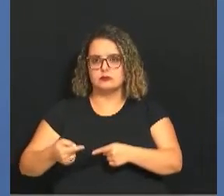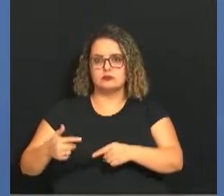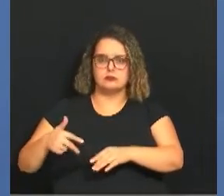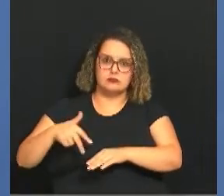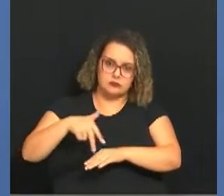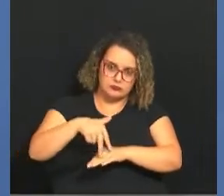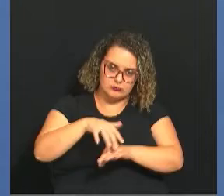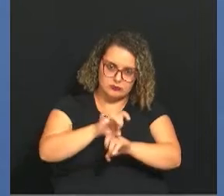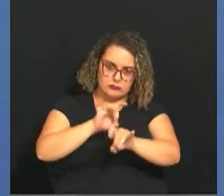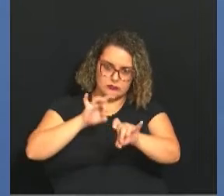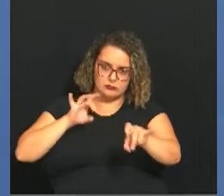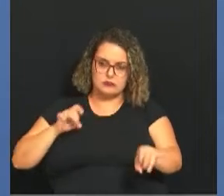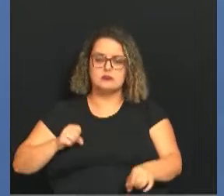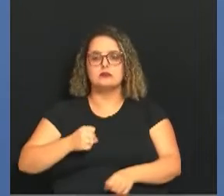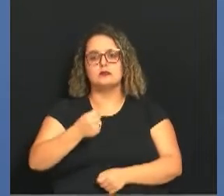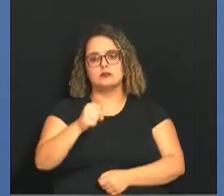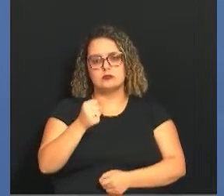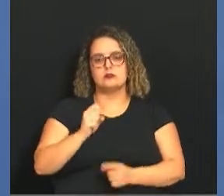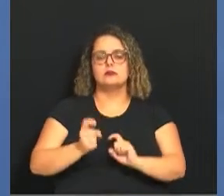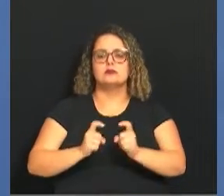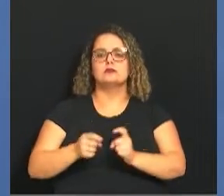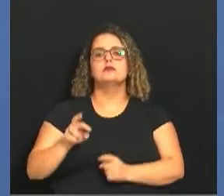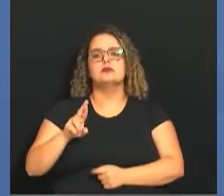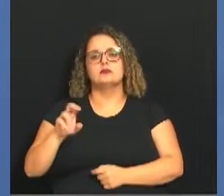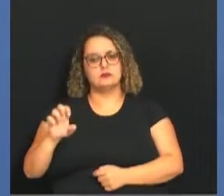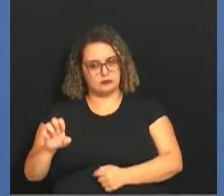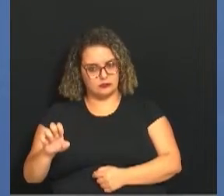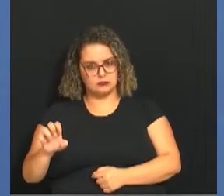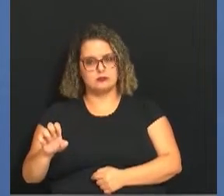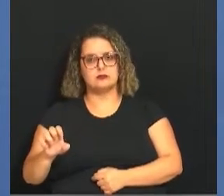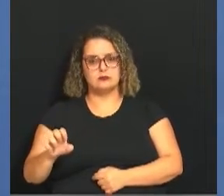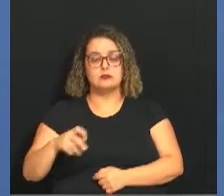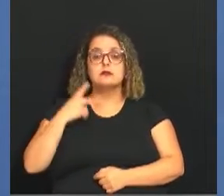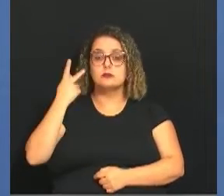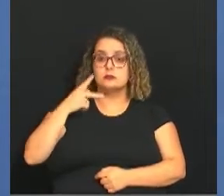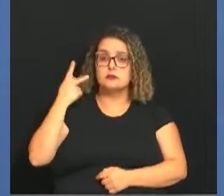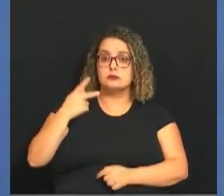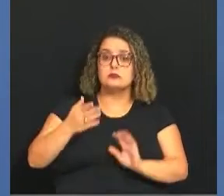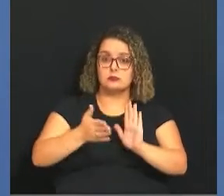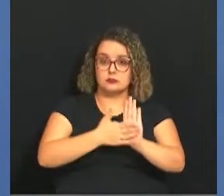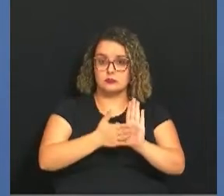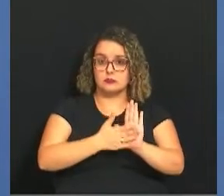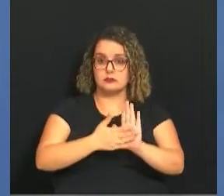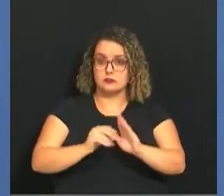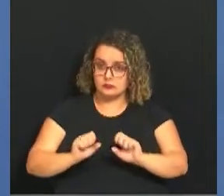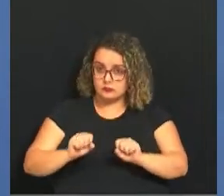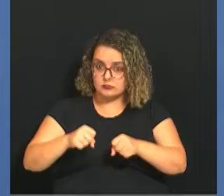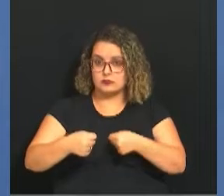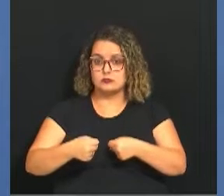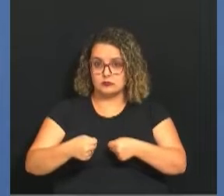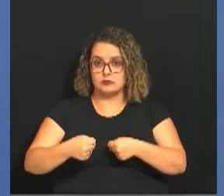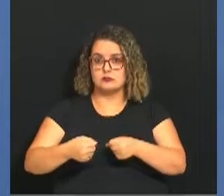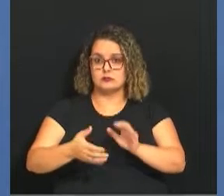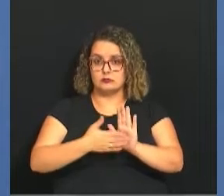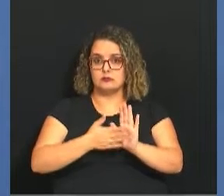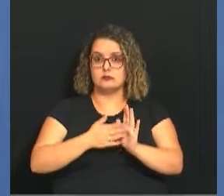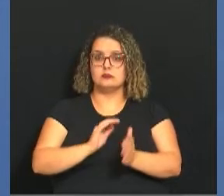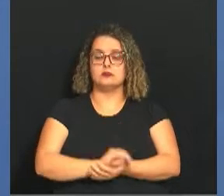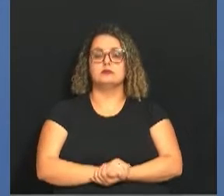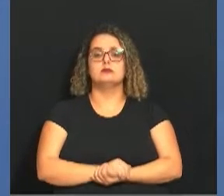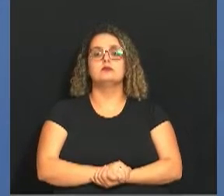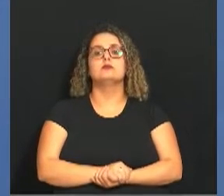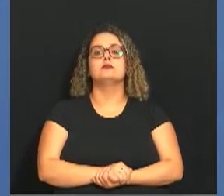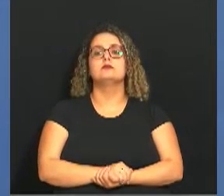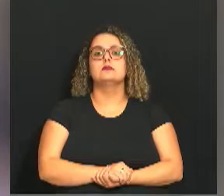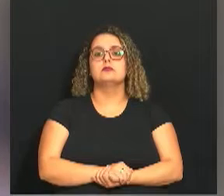virtual durante a 8ª reunião extraordinária e o vereador propositor defendeu o mérito da proposta.